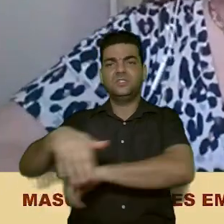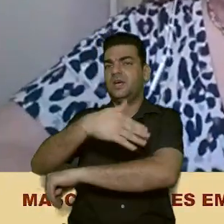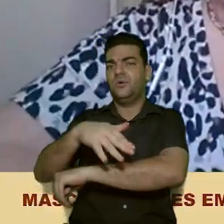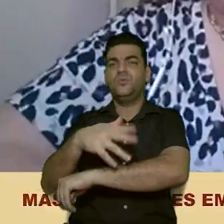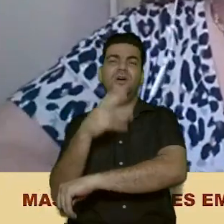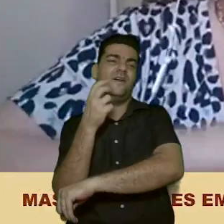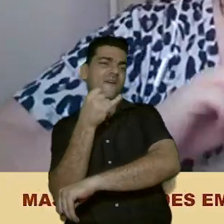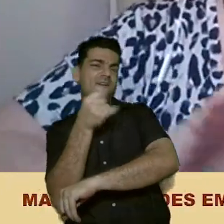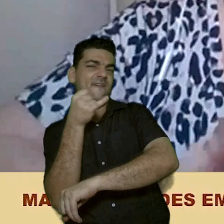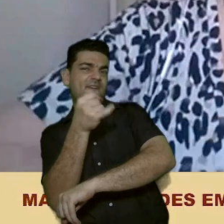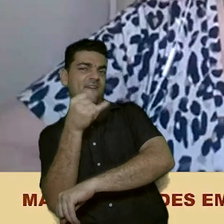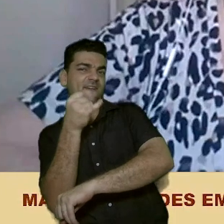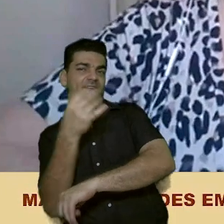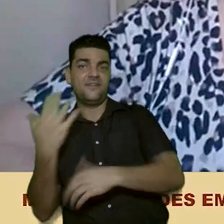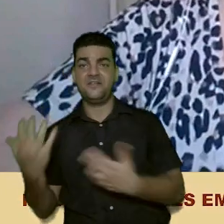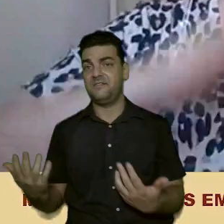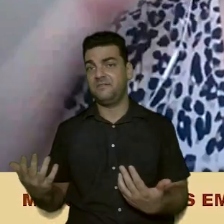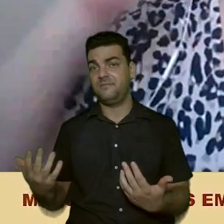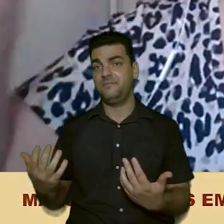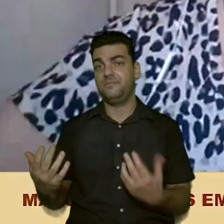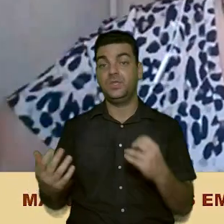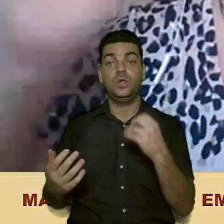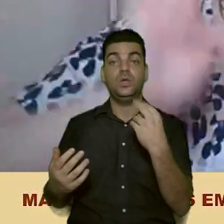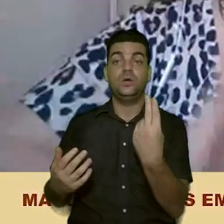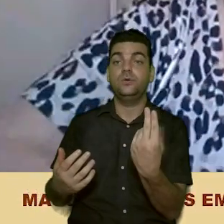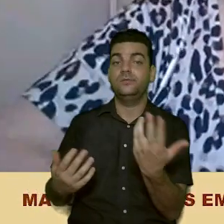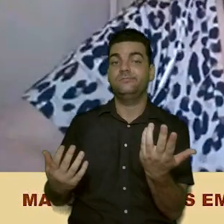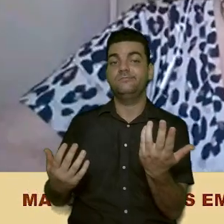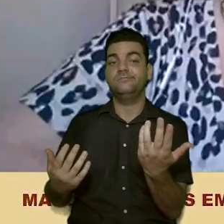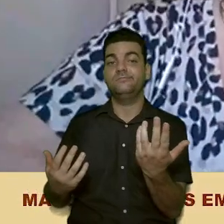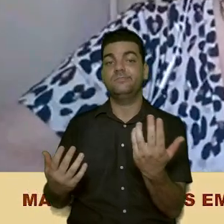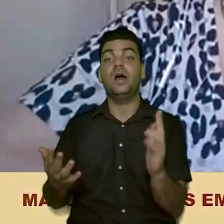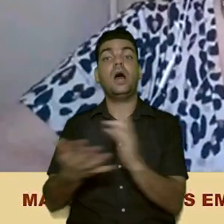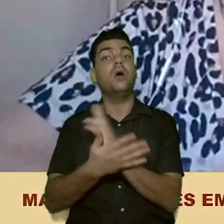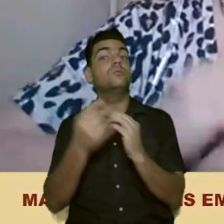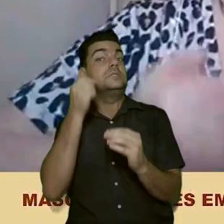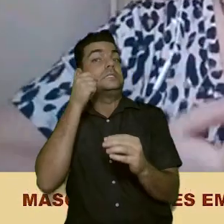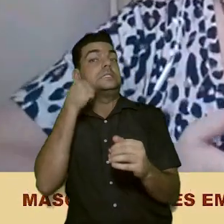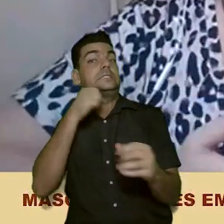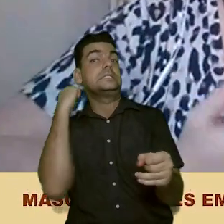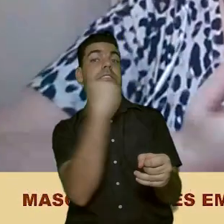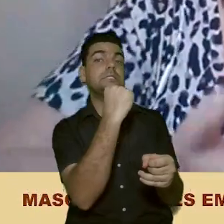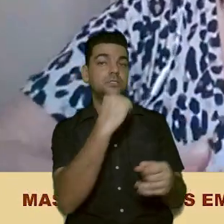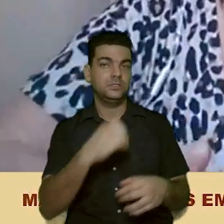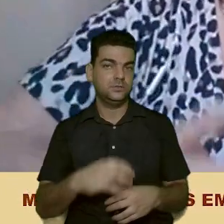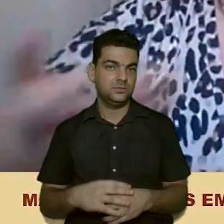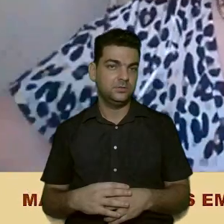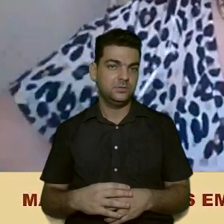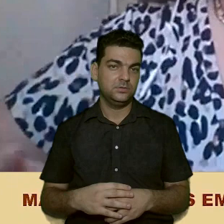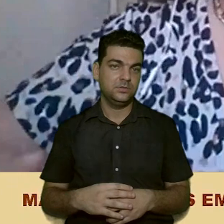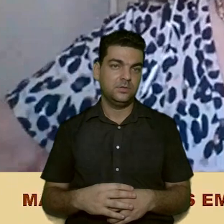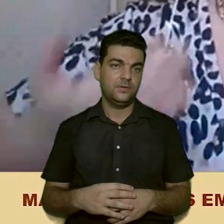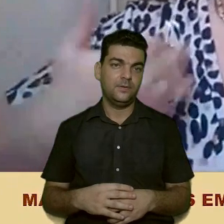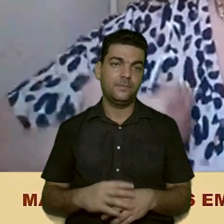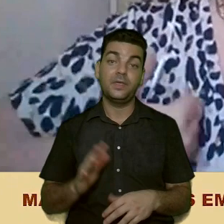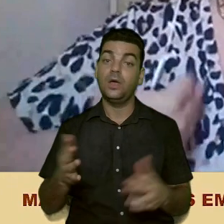a uma obra, seja uma tentativa de feminicídio. Agora, eu sei que pouquíssimos homens conhecem homens